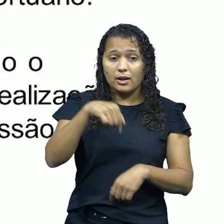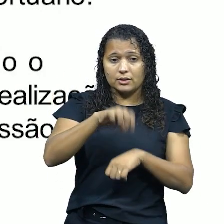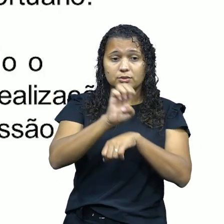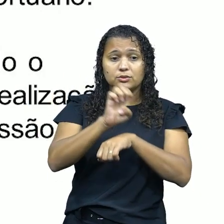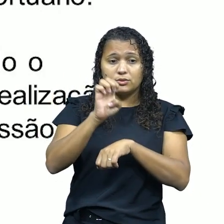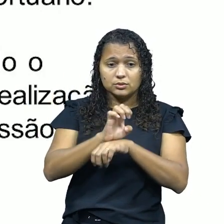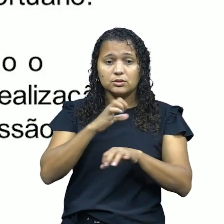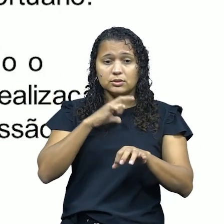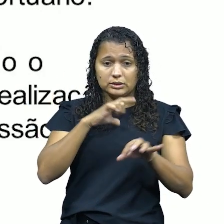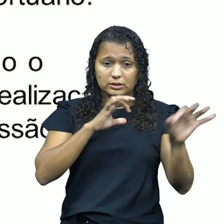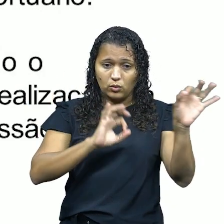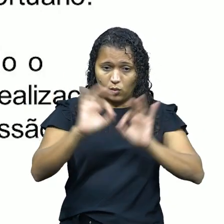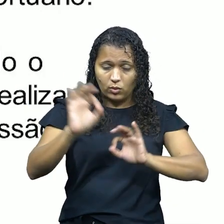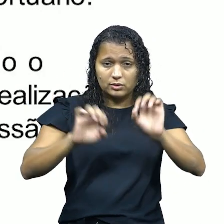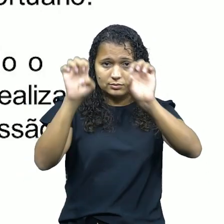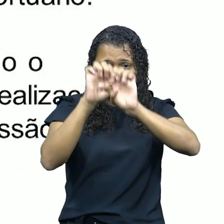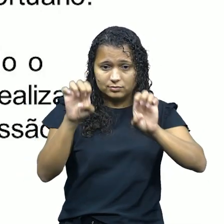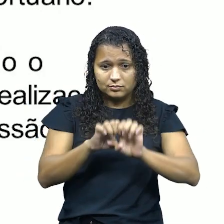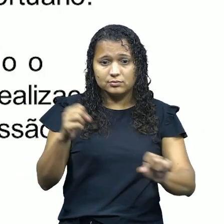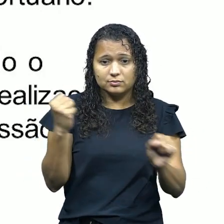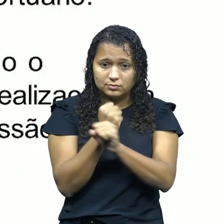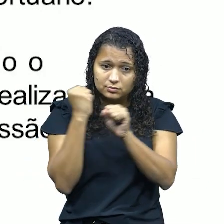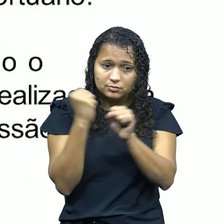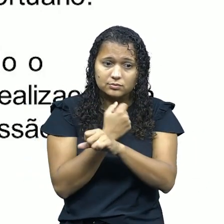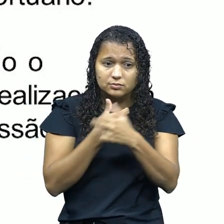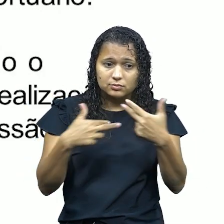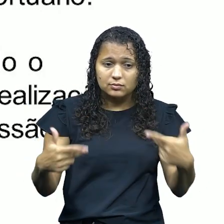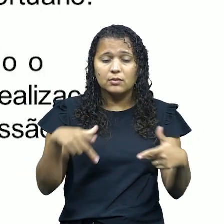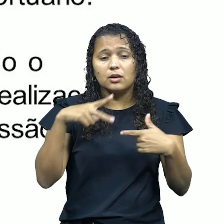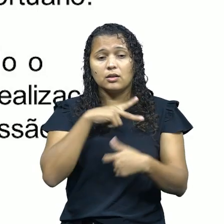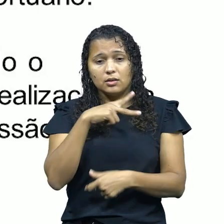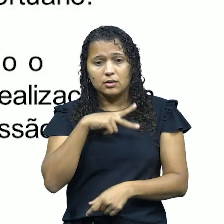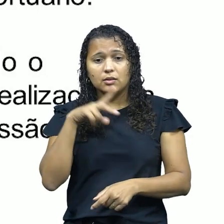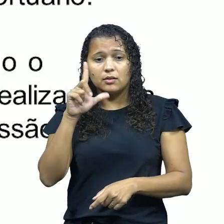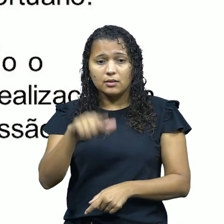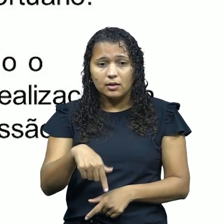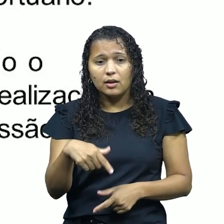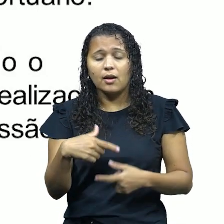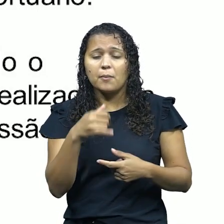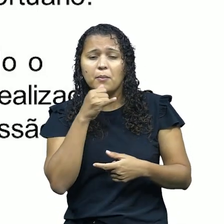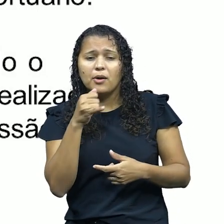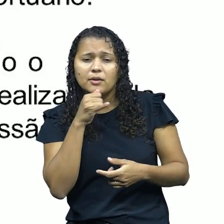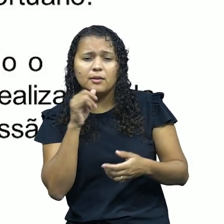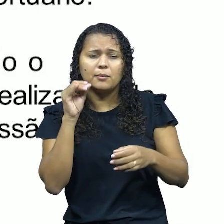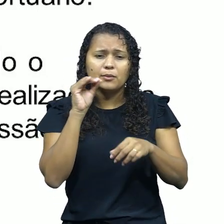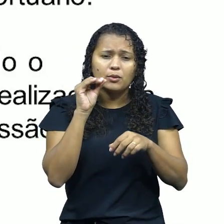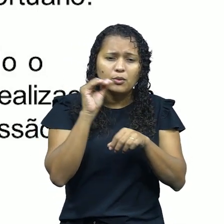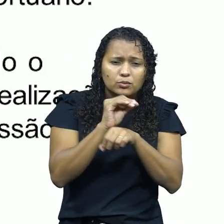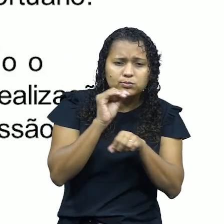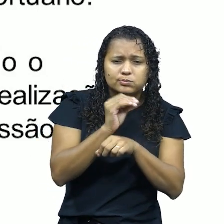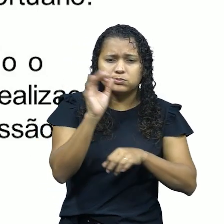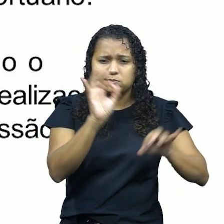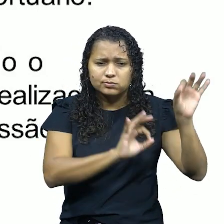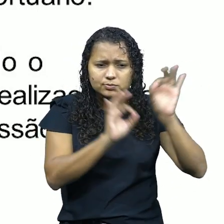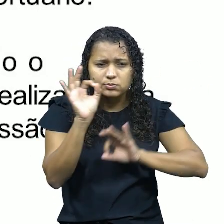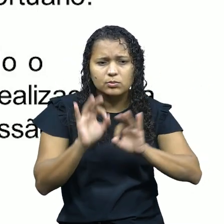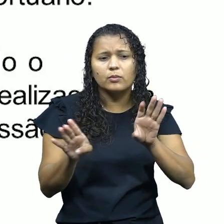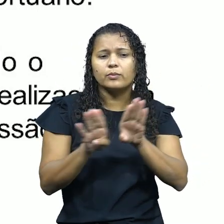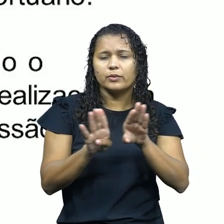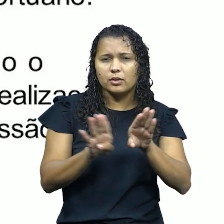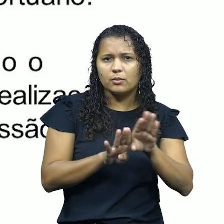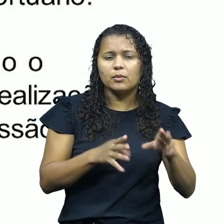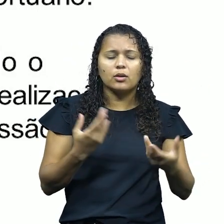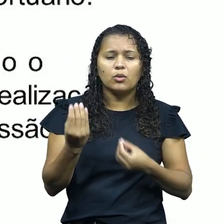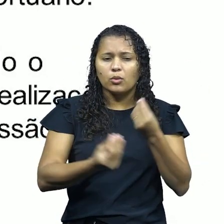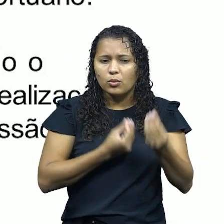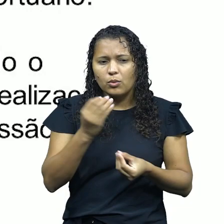ele é o provedor da infraestrutura e o setor privado ele é o responsável pelo provimento de superestrutura e pela